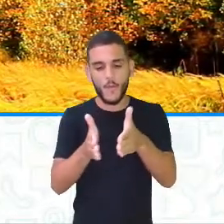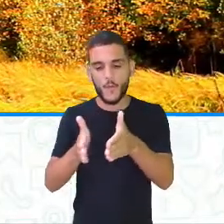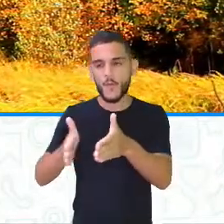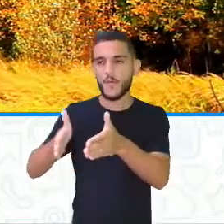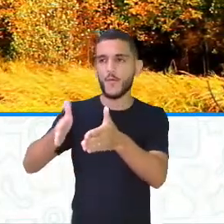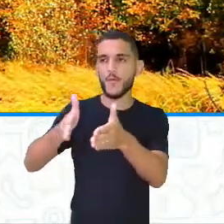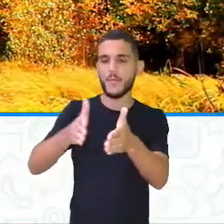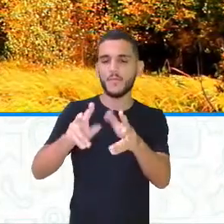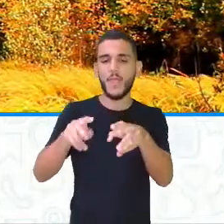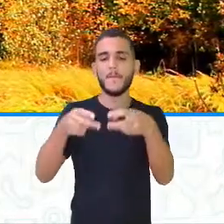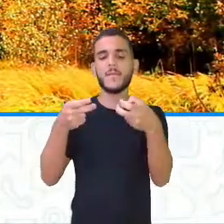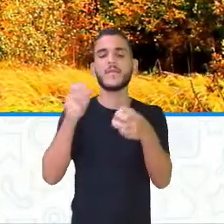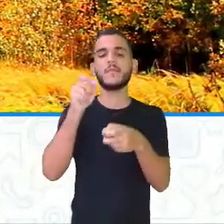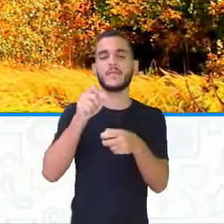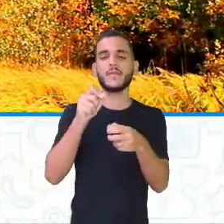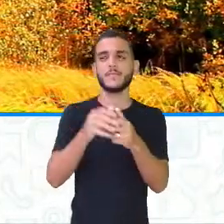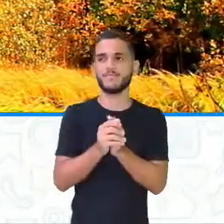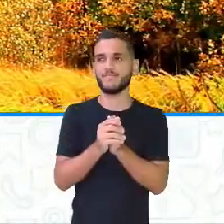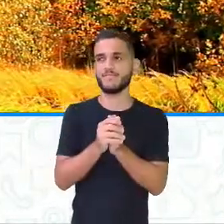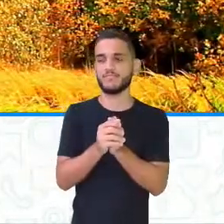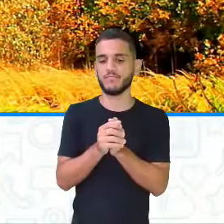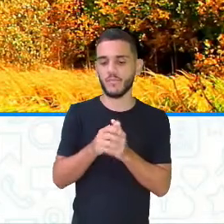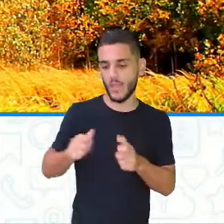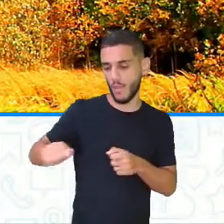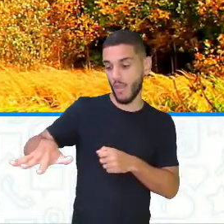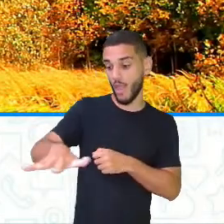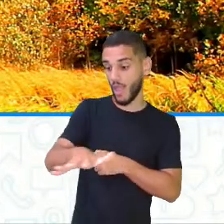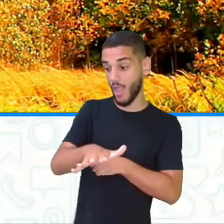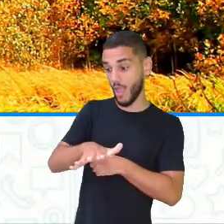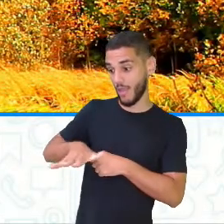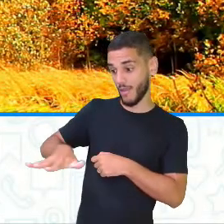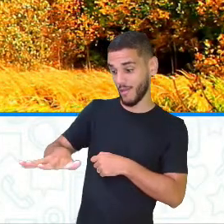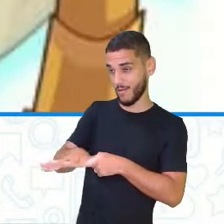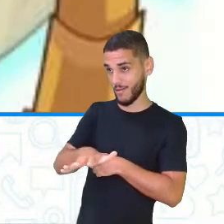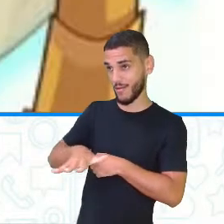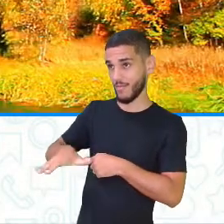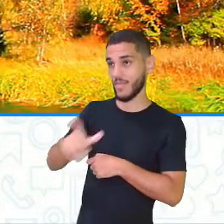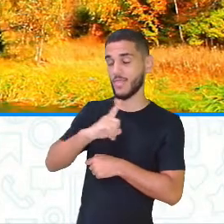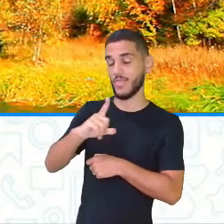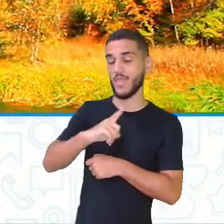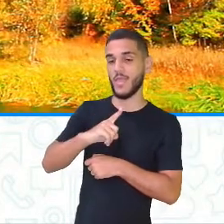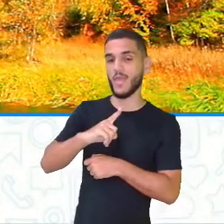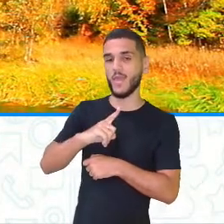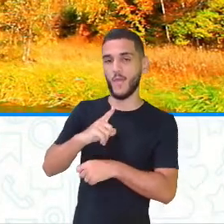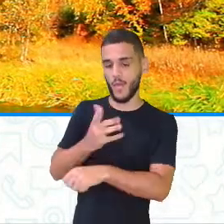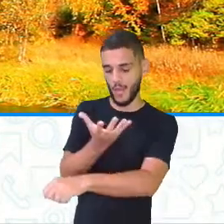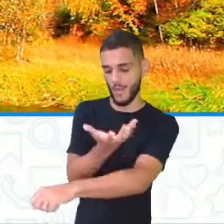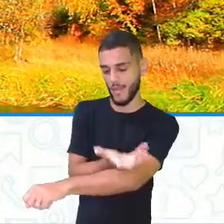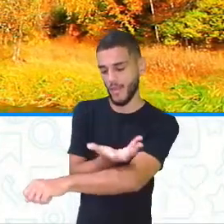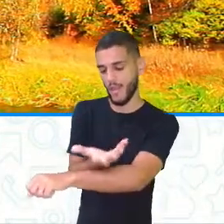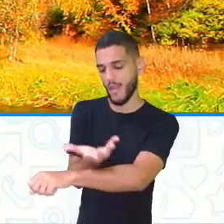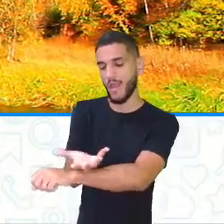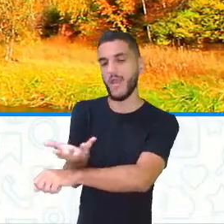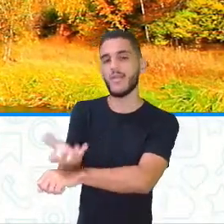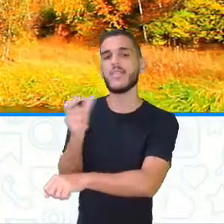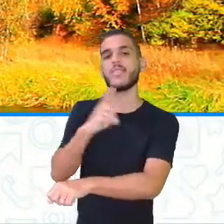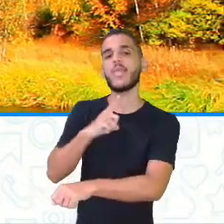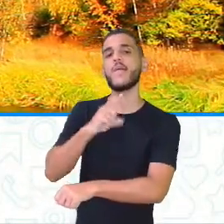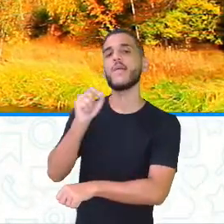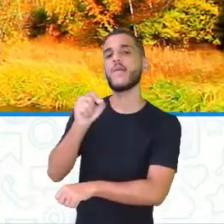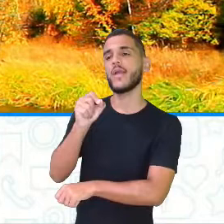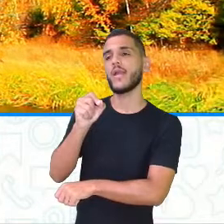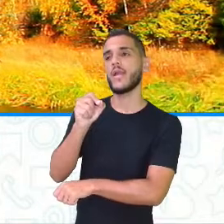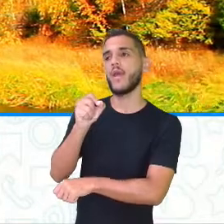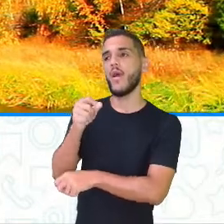gente observa também que na grama que está ali ao canto, o que está acontecendo? Deixa eu voltar aqui, ó. Na grama está o quê?